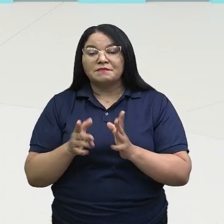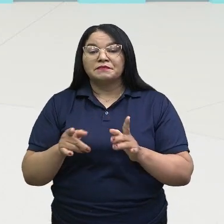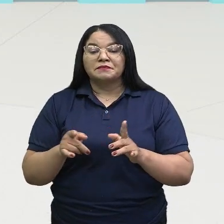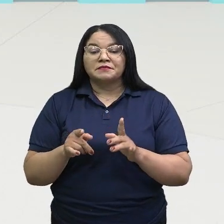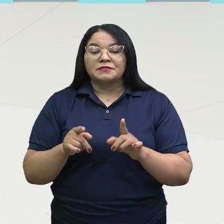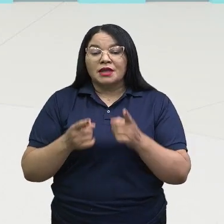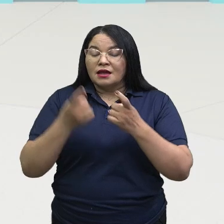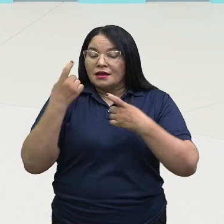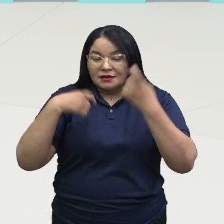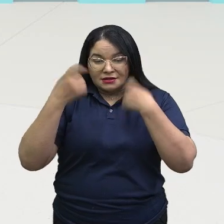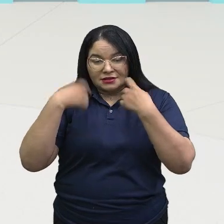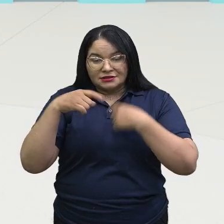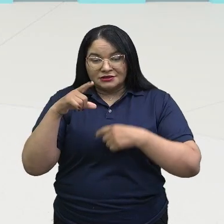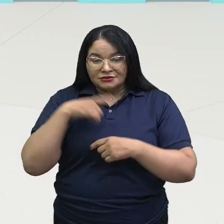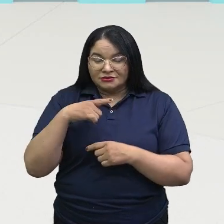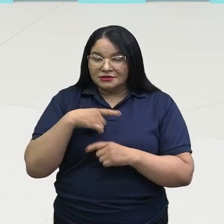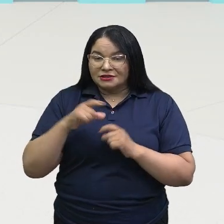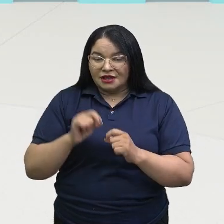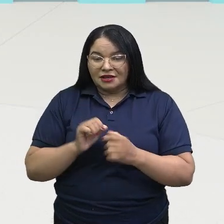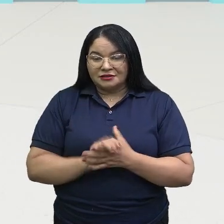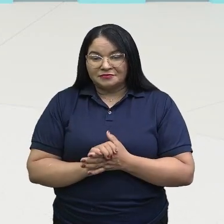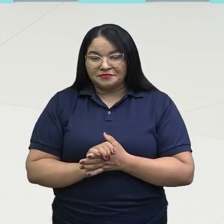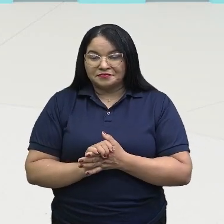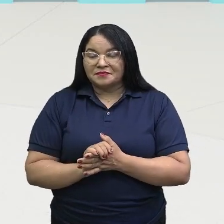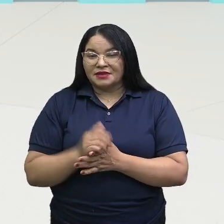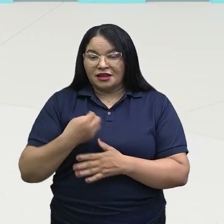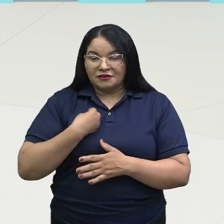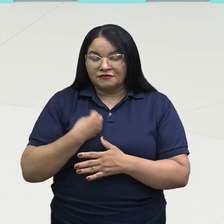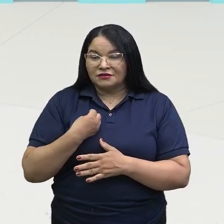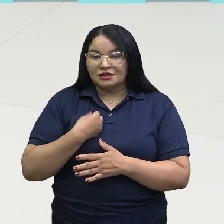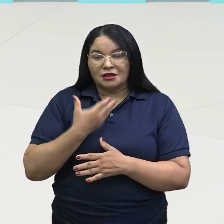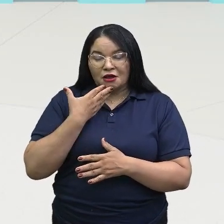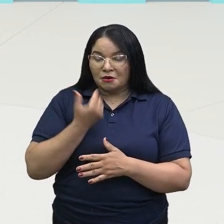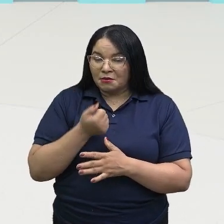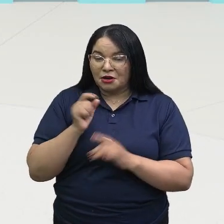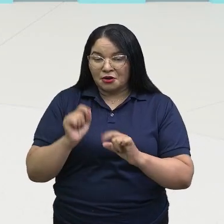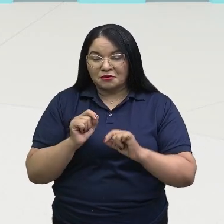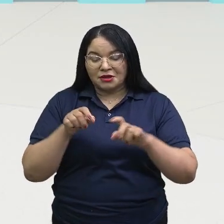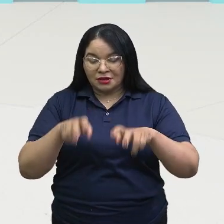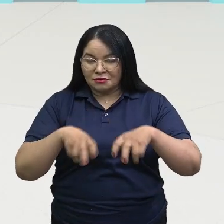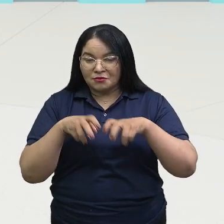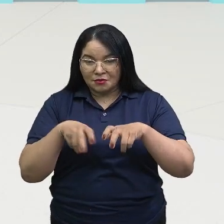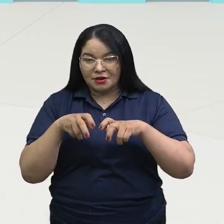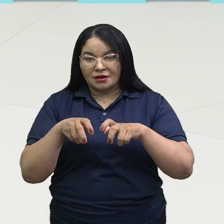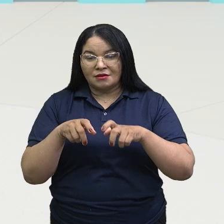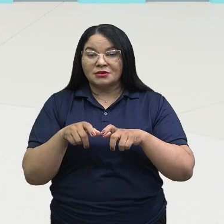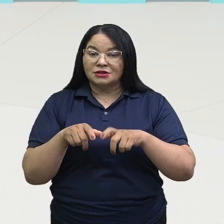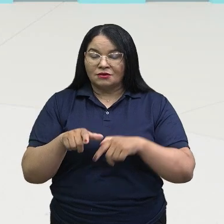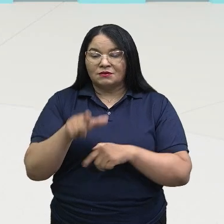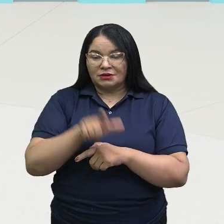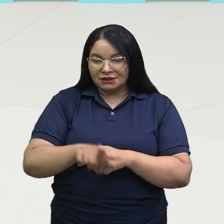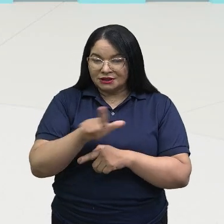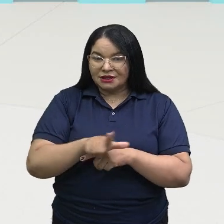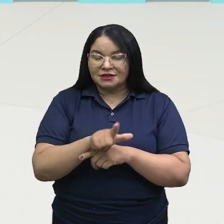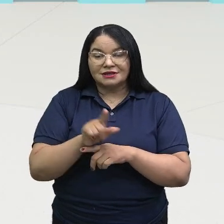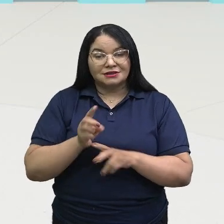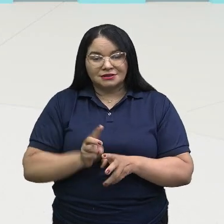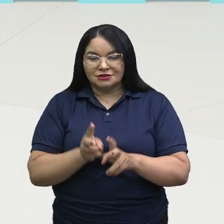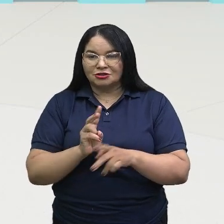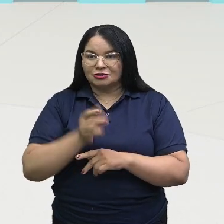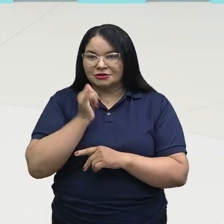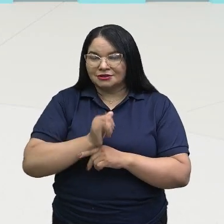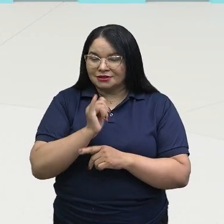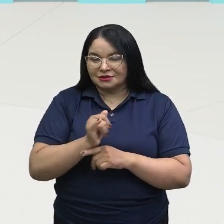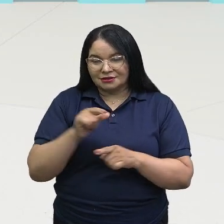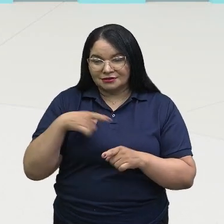de que a melhor vida seria no campo. Então, as descrições literárias, as narrações